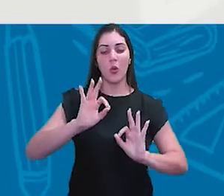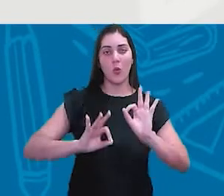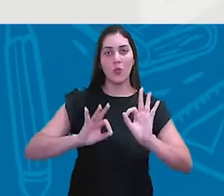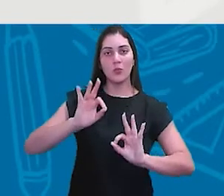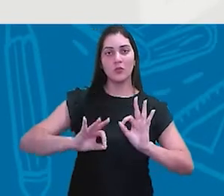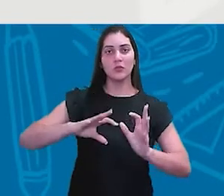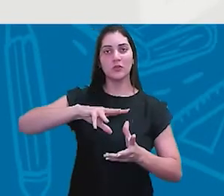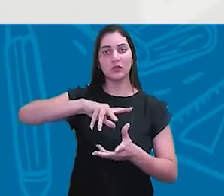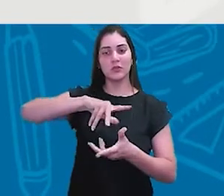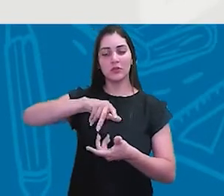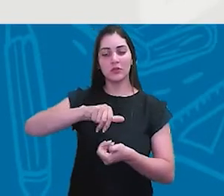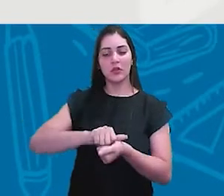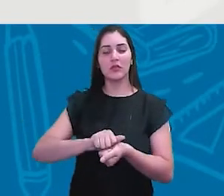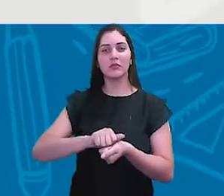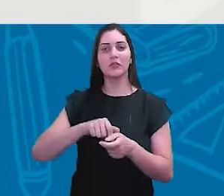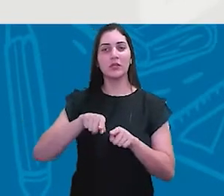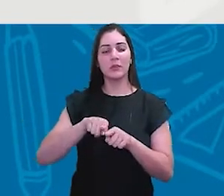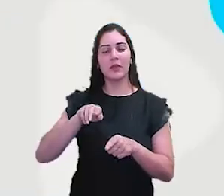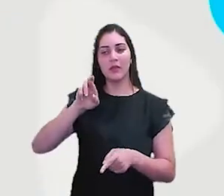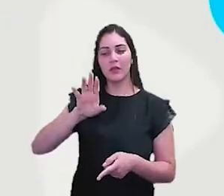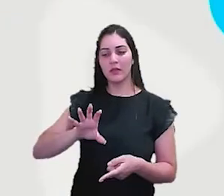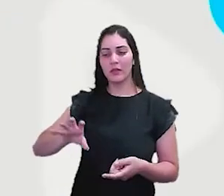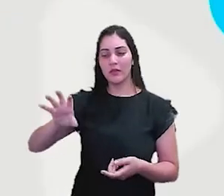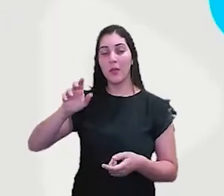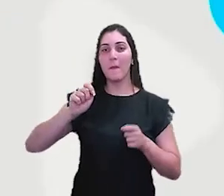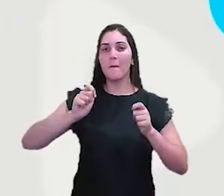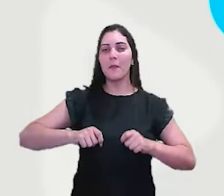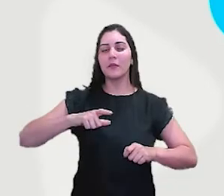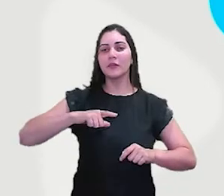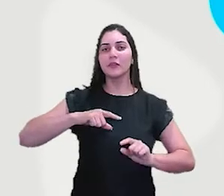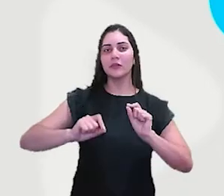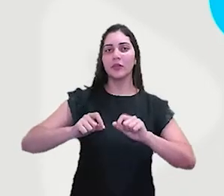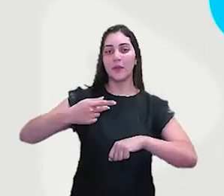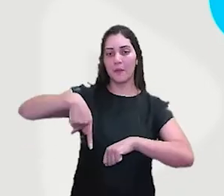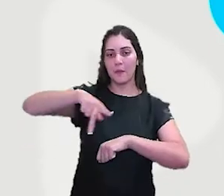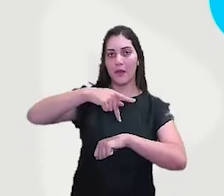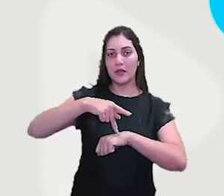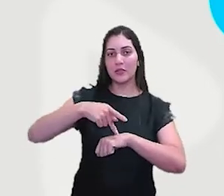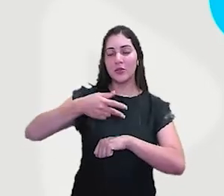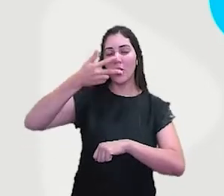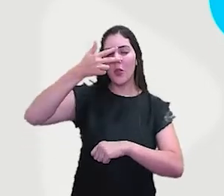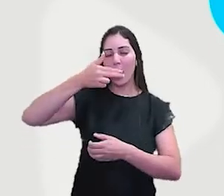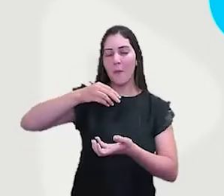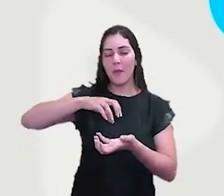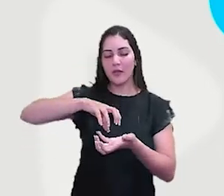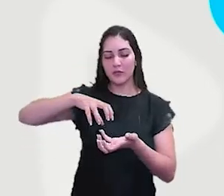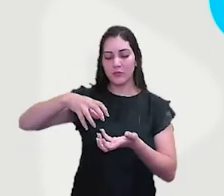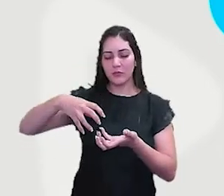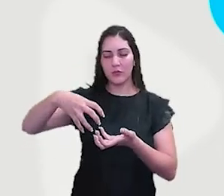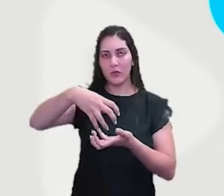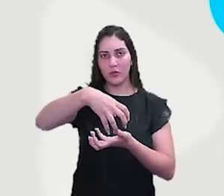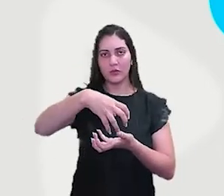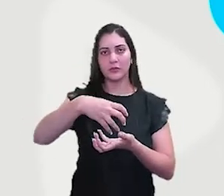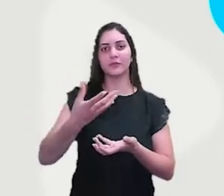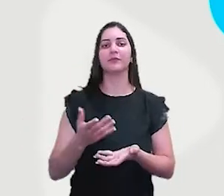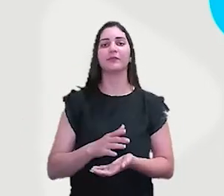internacionais e regionais, elas podem agrupar países de um mesmo continente, de escala